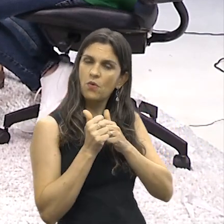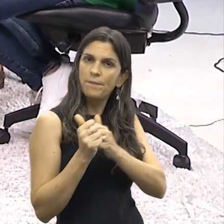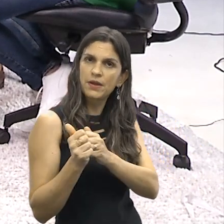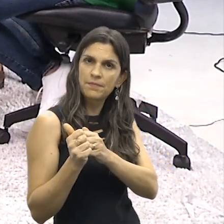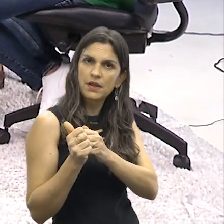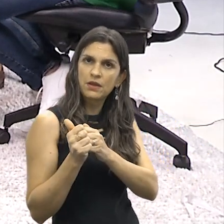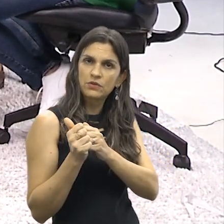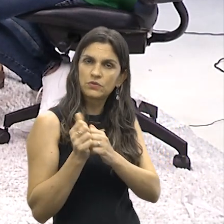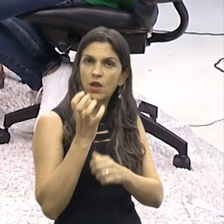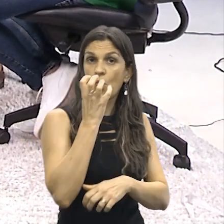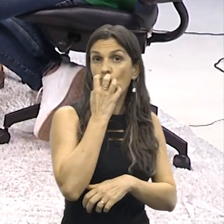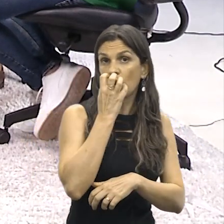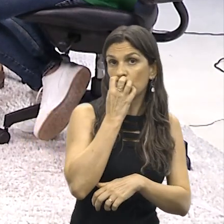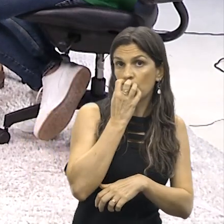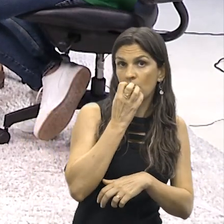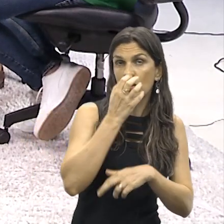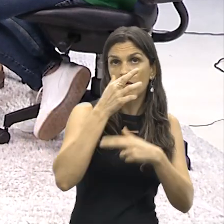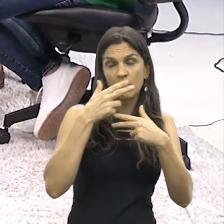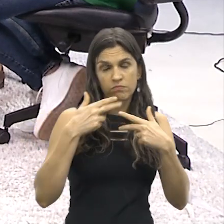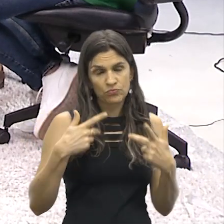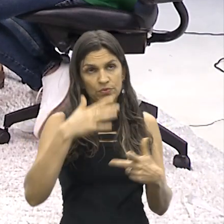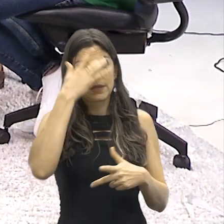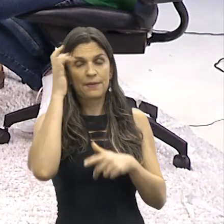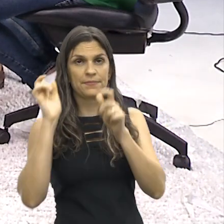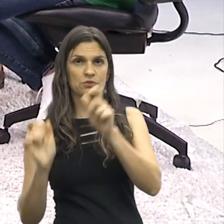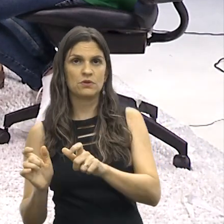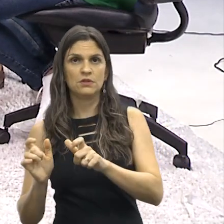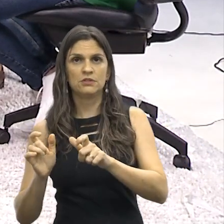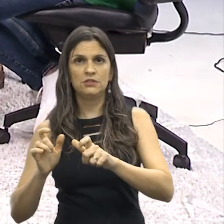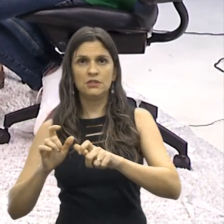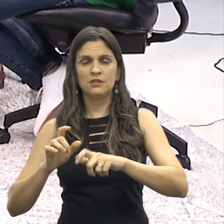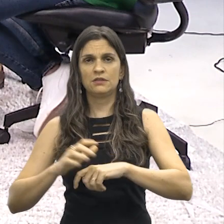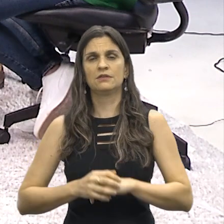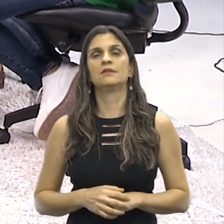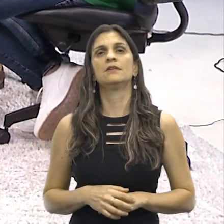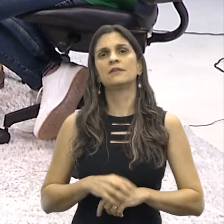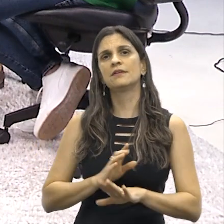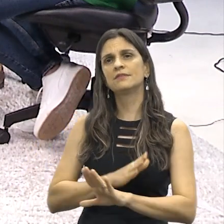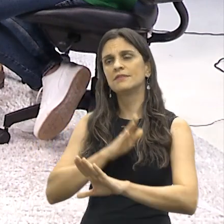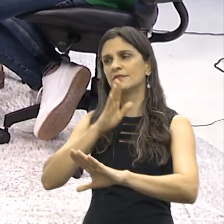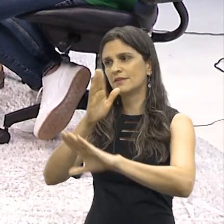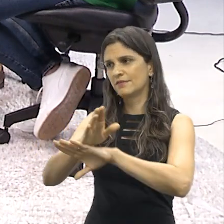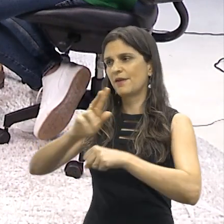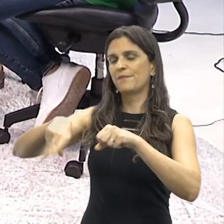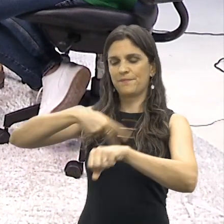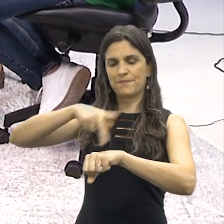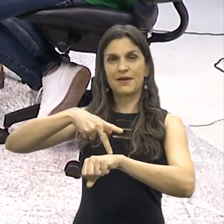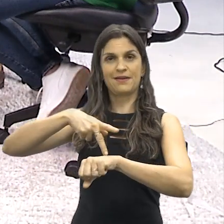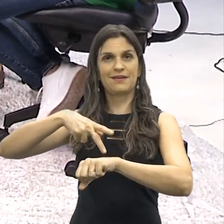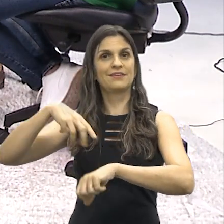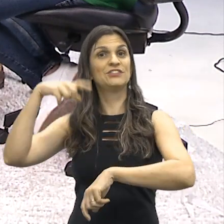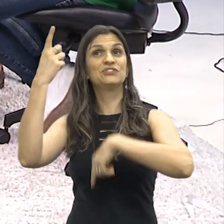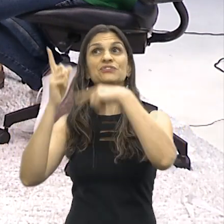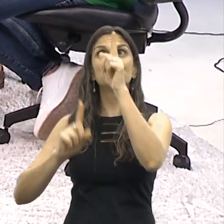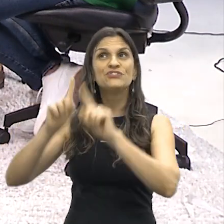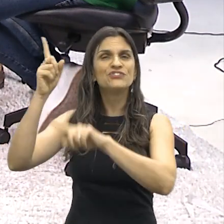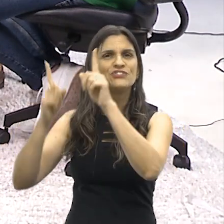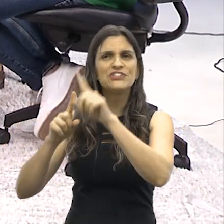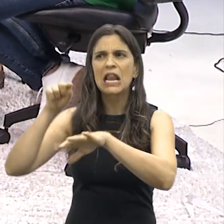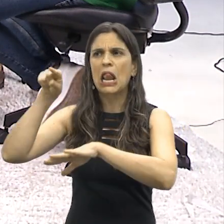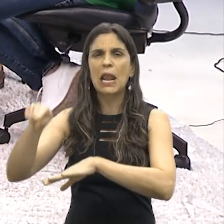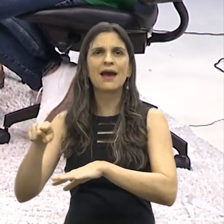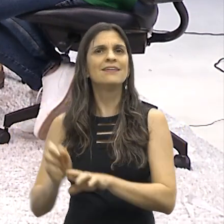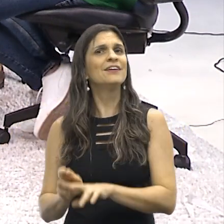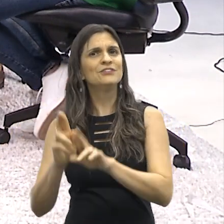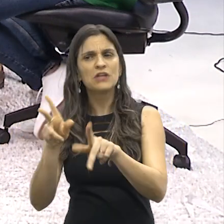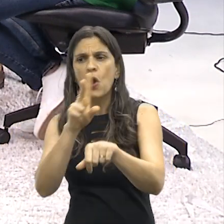exemplo, a gente viaja bastante, você vai, por exemplo, no Chile, você vai no Chile, as praças públicas do Chile tem um punhado de casinha de animais. E olha que no Chile, os